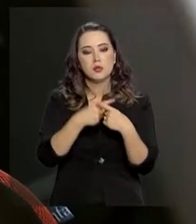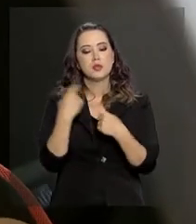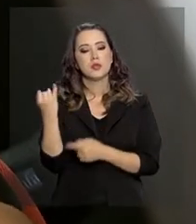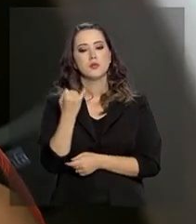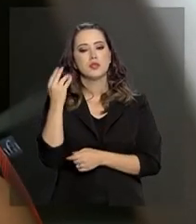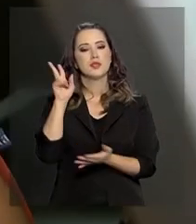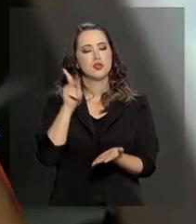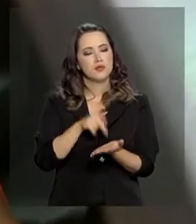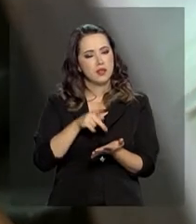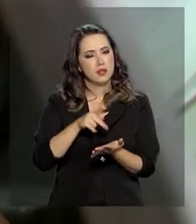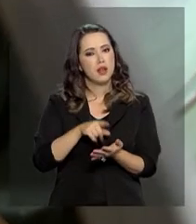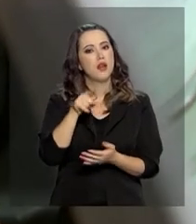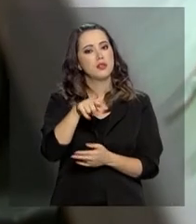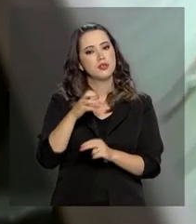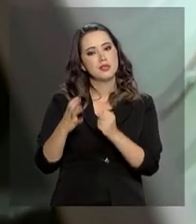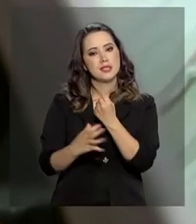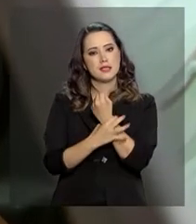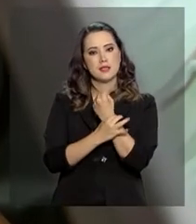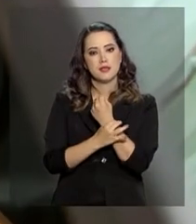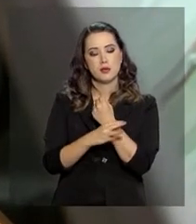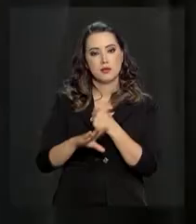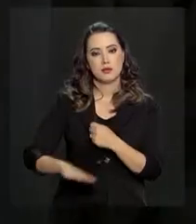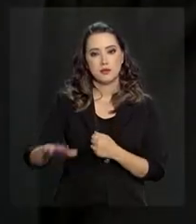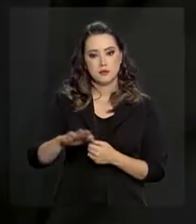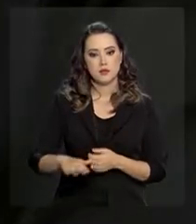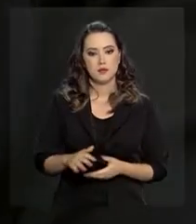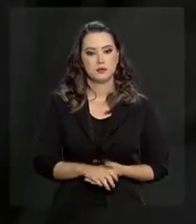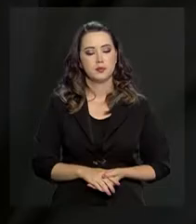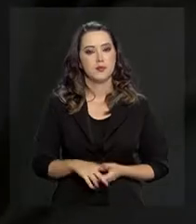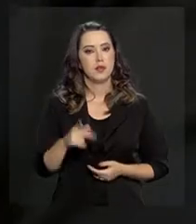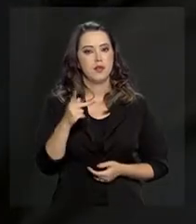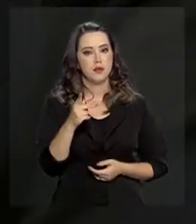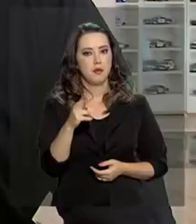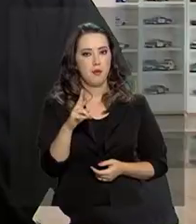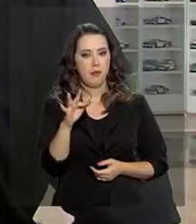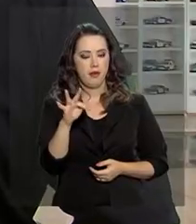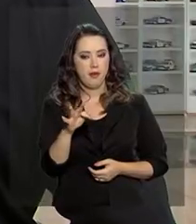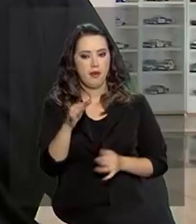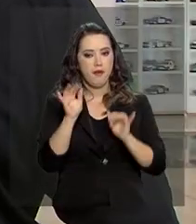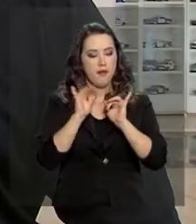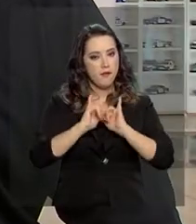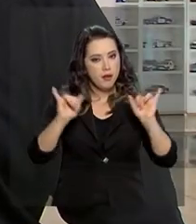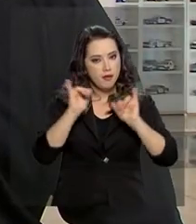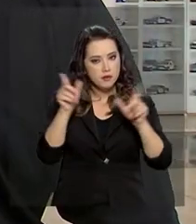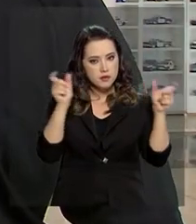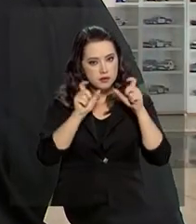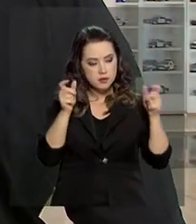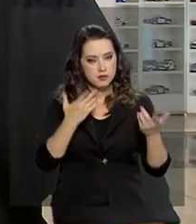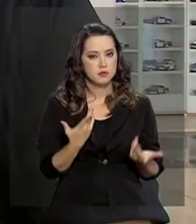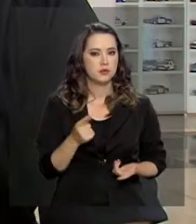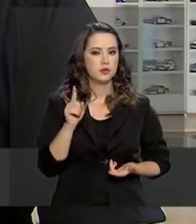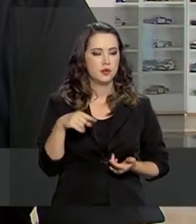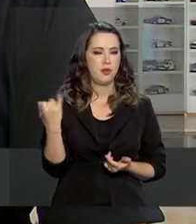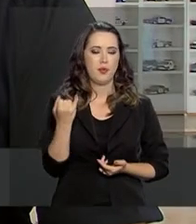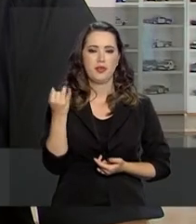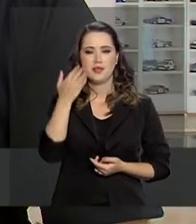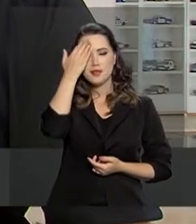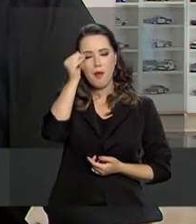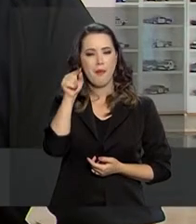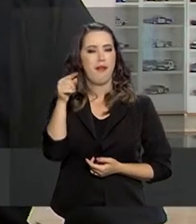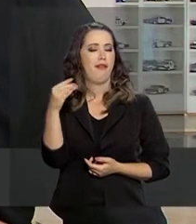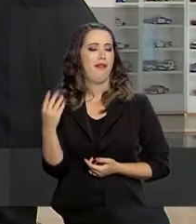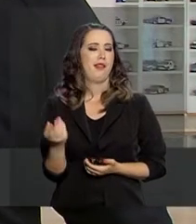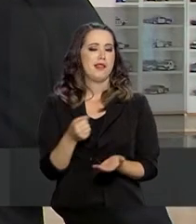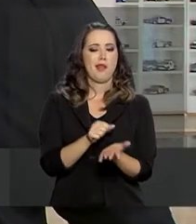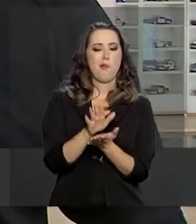de verdade é a segurança das crianças ea prf alerta o essencial não é o valor da multa e não